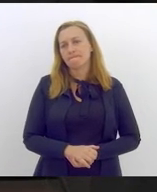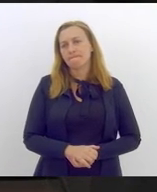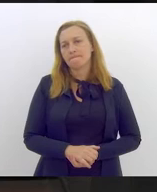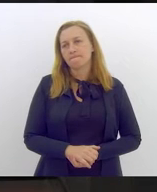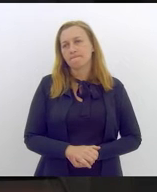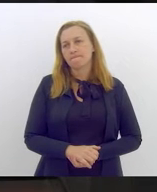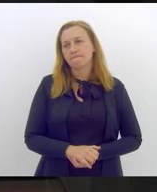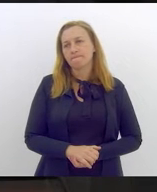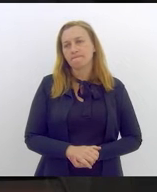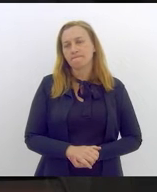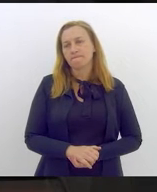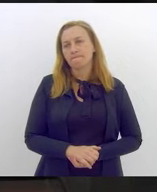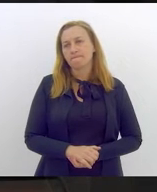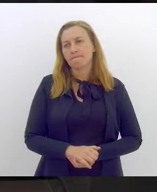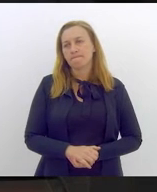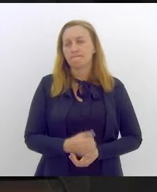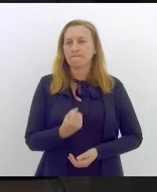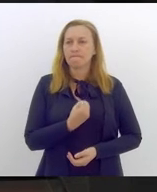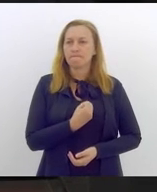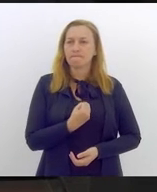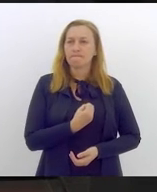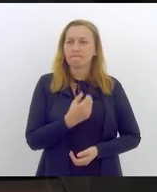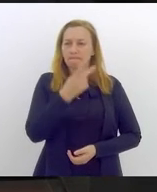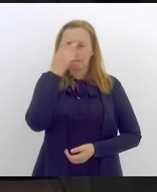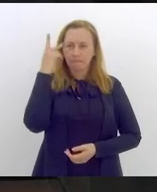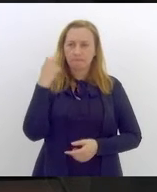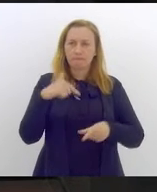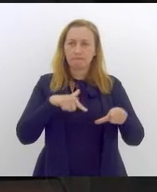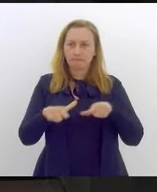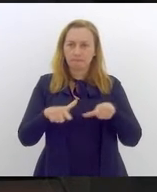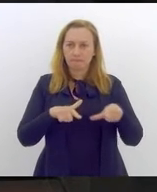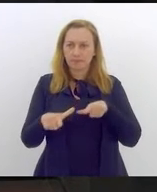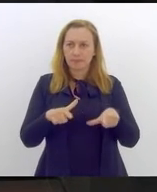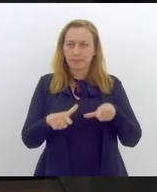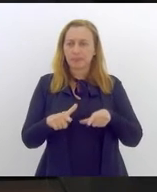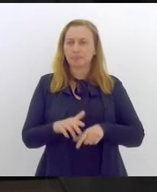taxa de emprego taxa de emprego